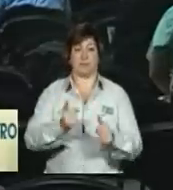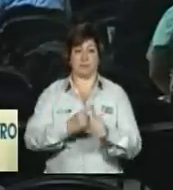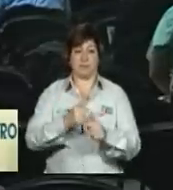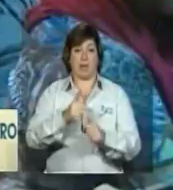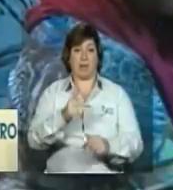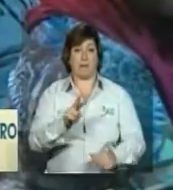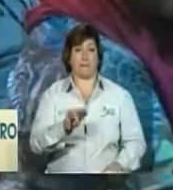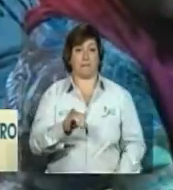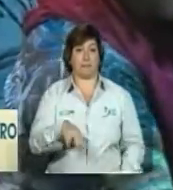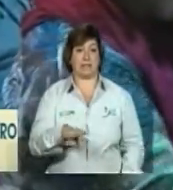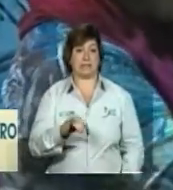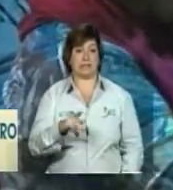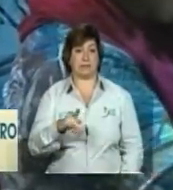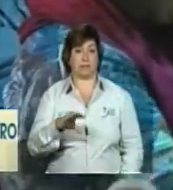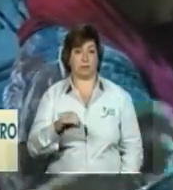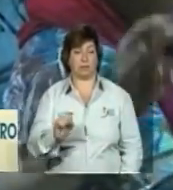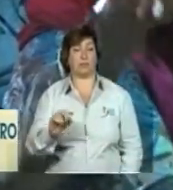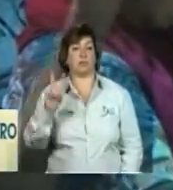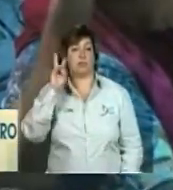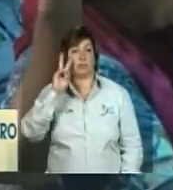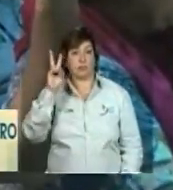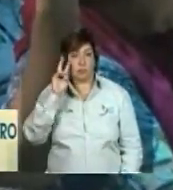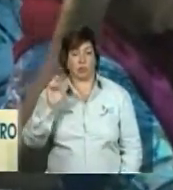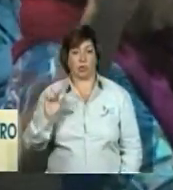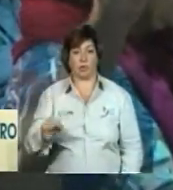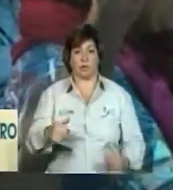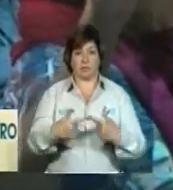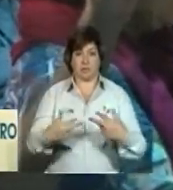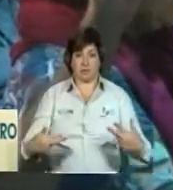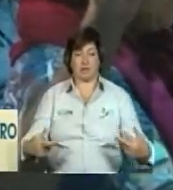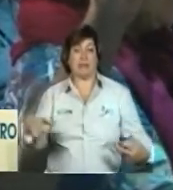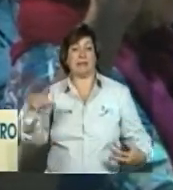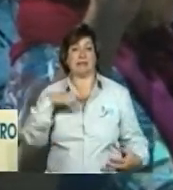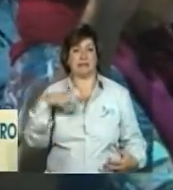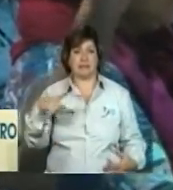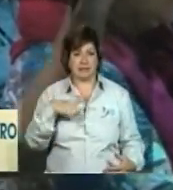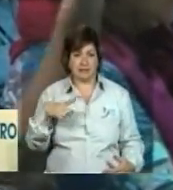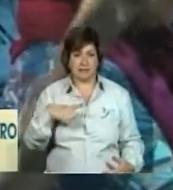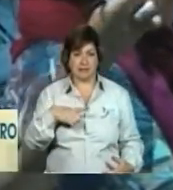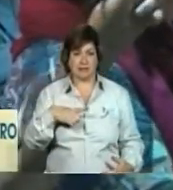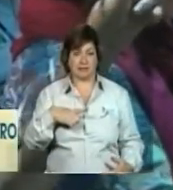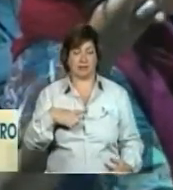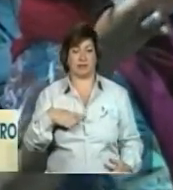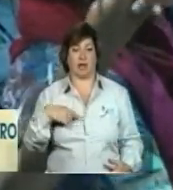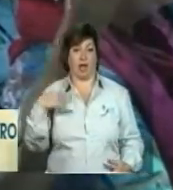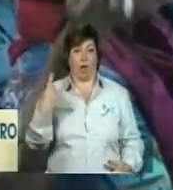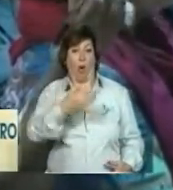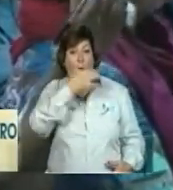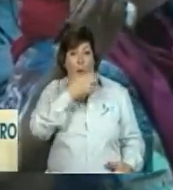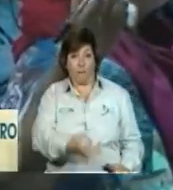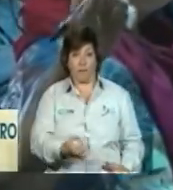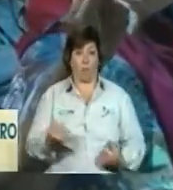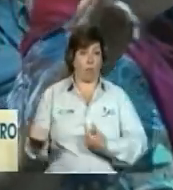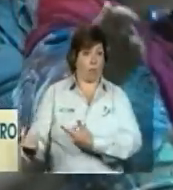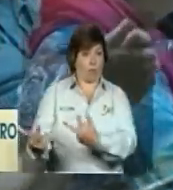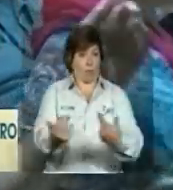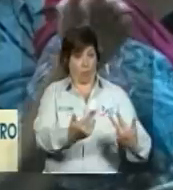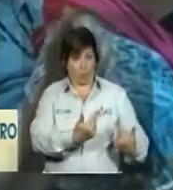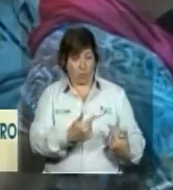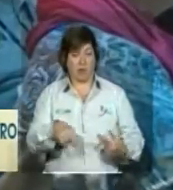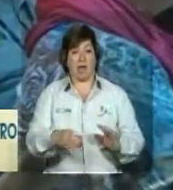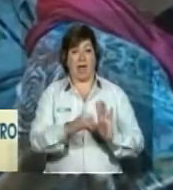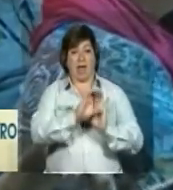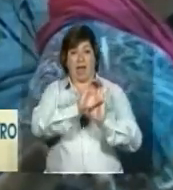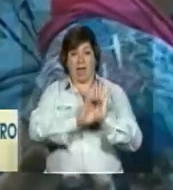as responsabilidades comuns mais diferenciadas, então, elas saem da visão comum e saem do capítulo de finanças